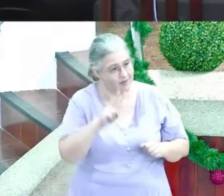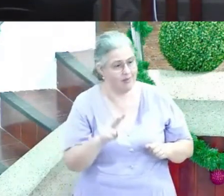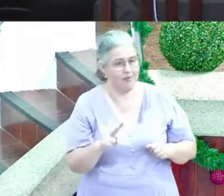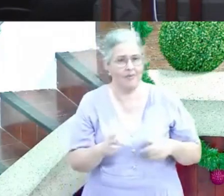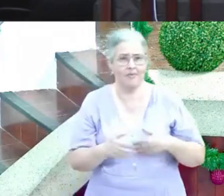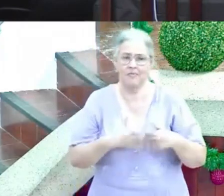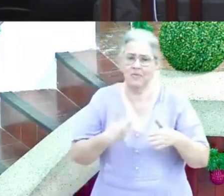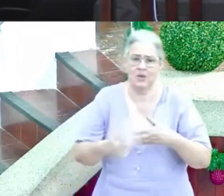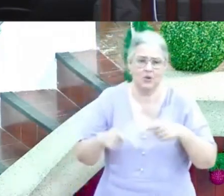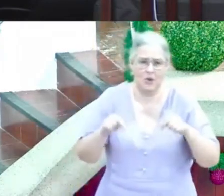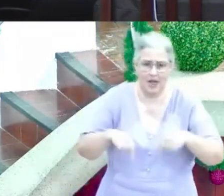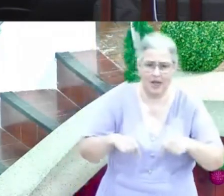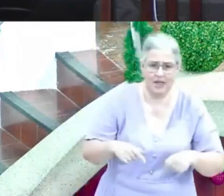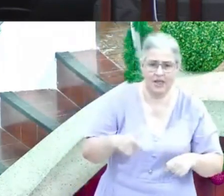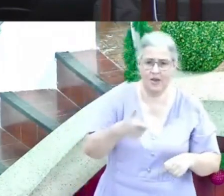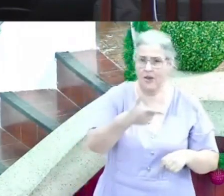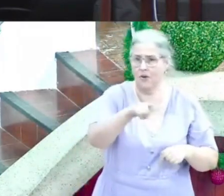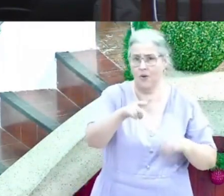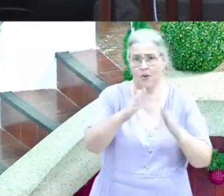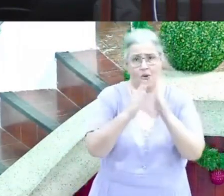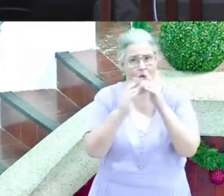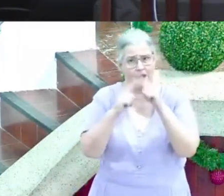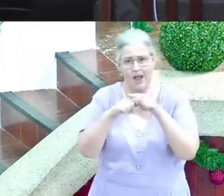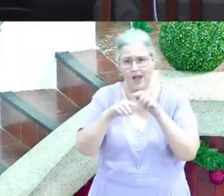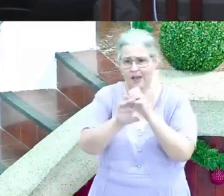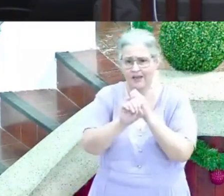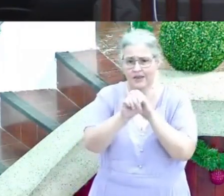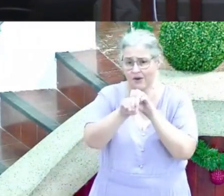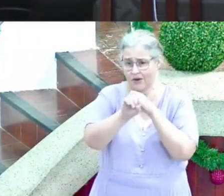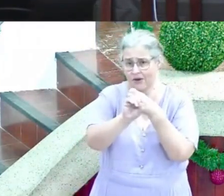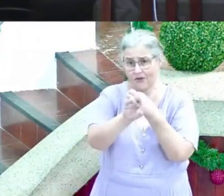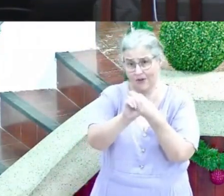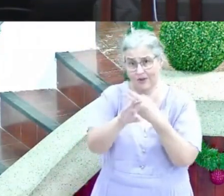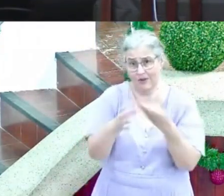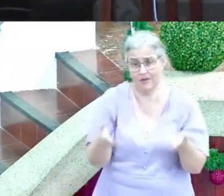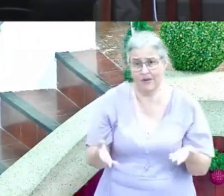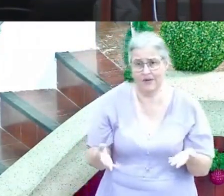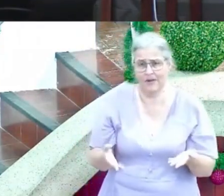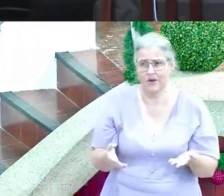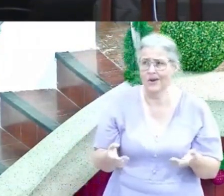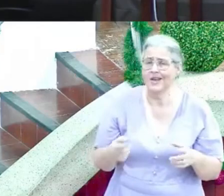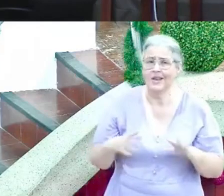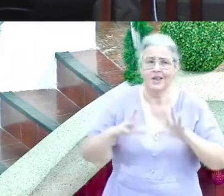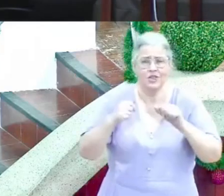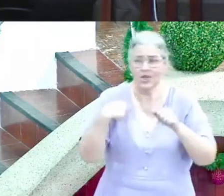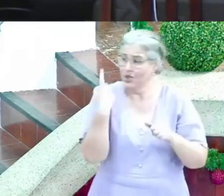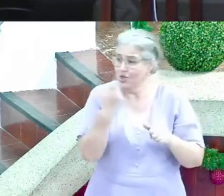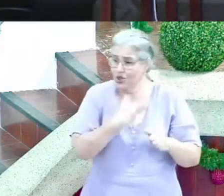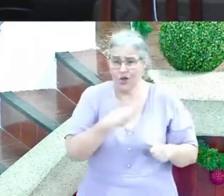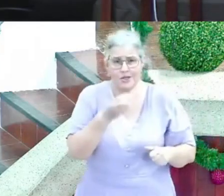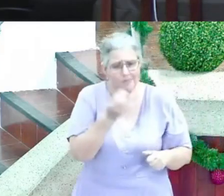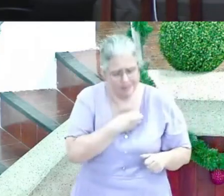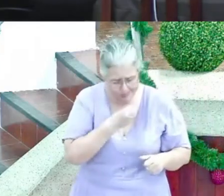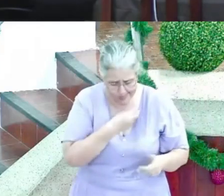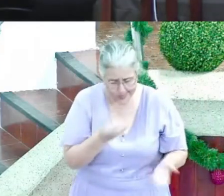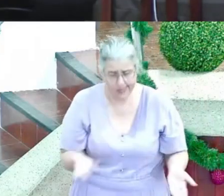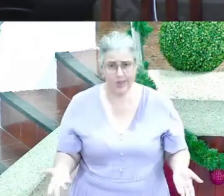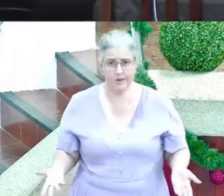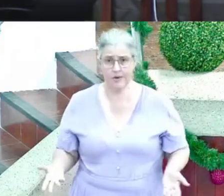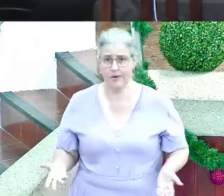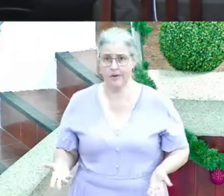ou aqueles que nos acompanharão em algum momento, de que todos nós somos pecadores, de